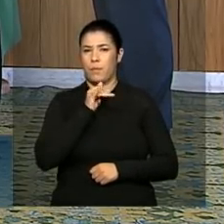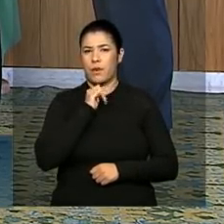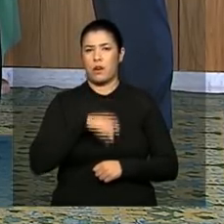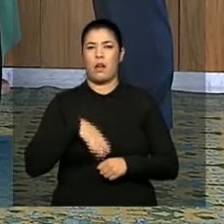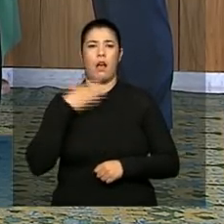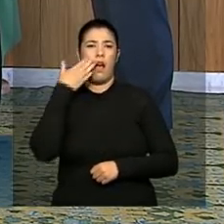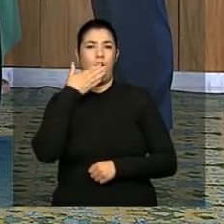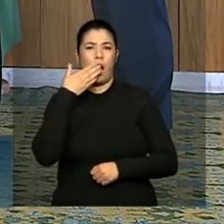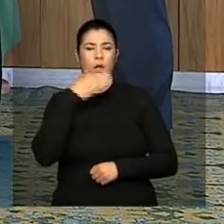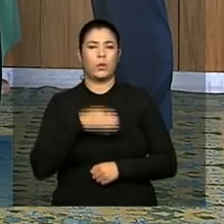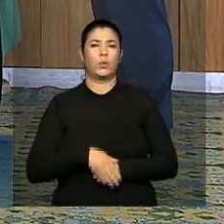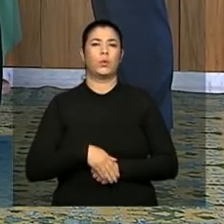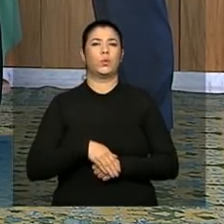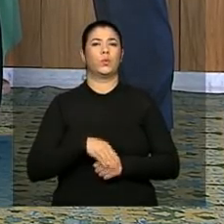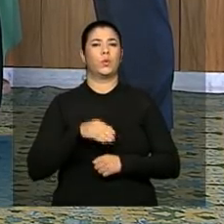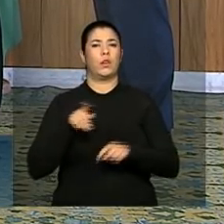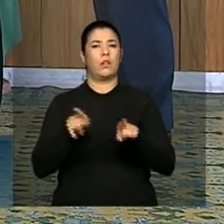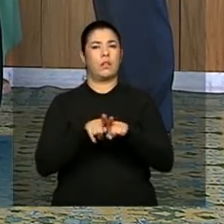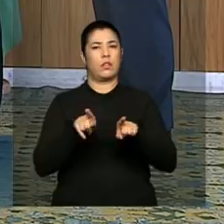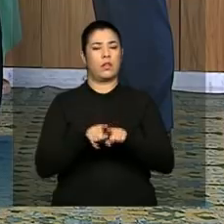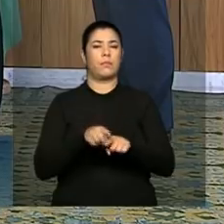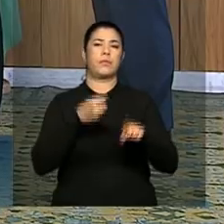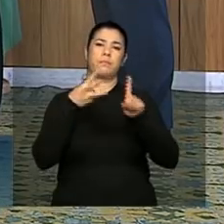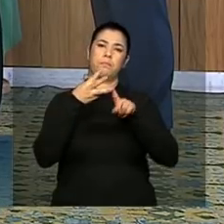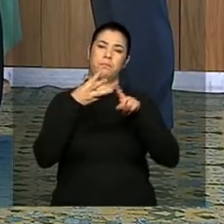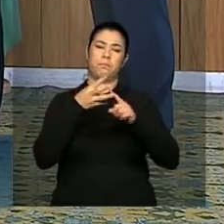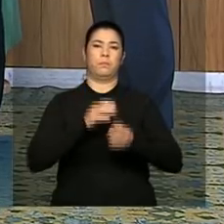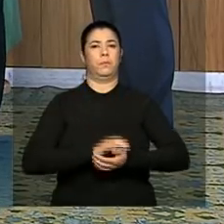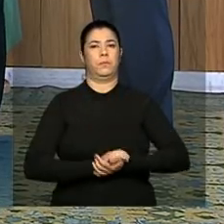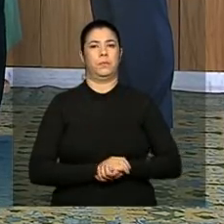cana, posicionam-se em seguida.